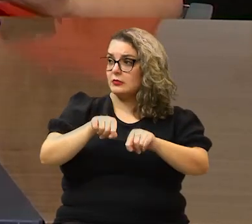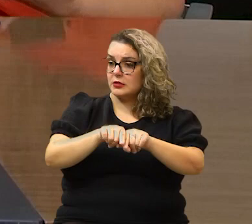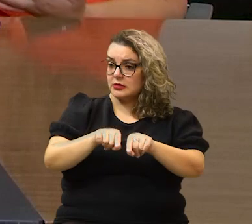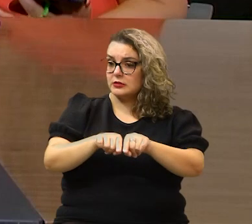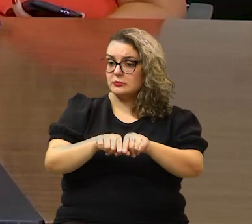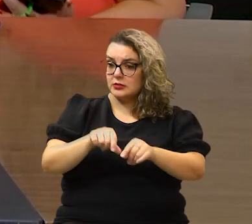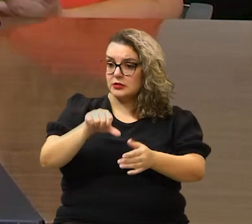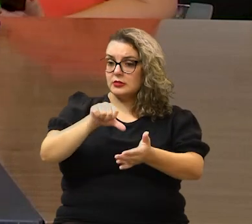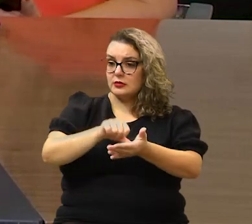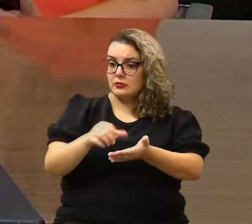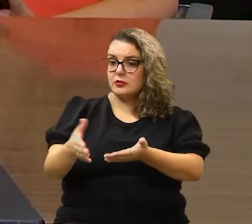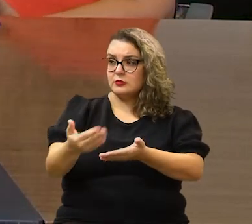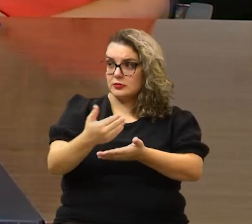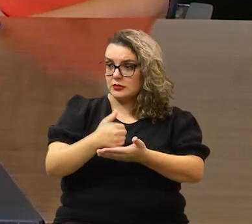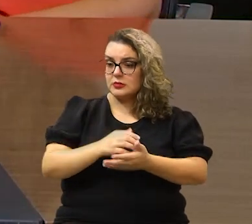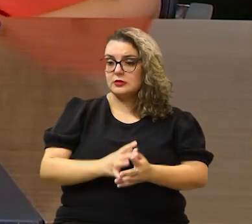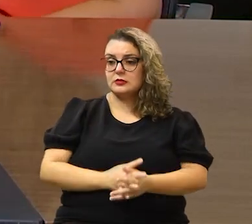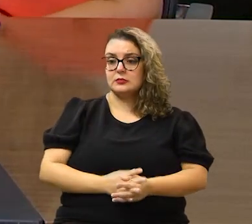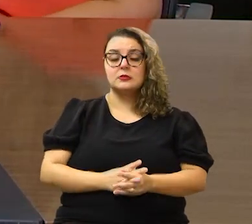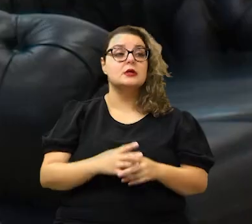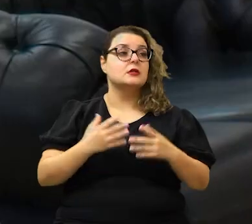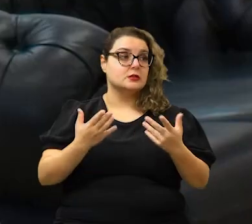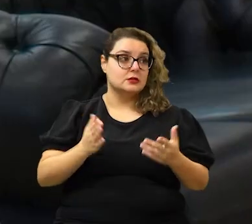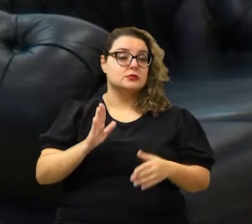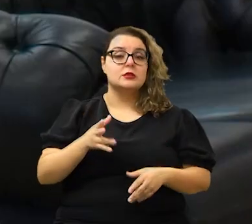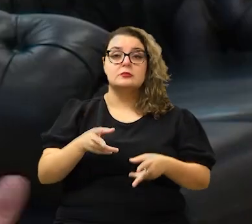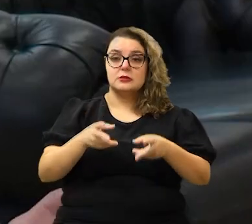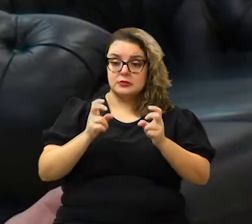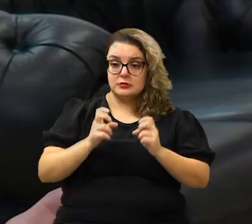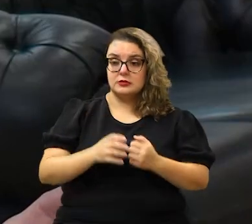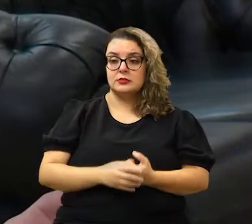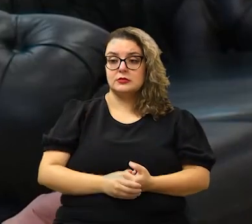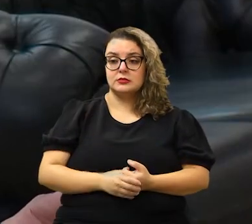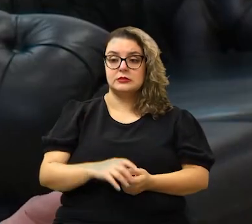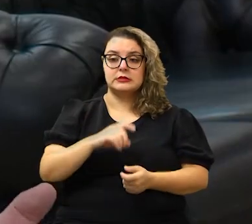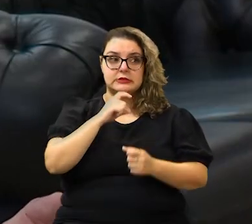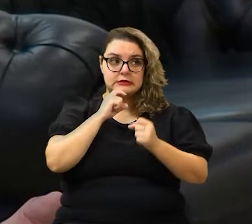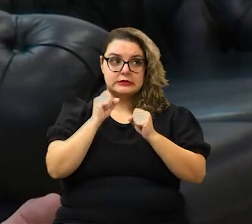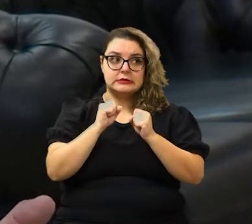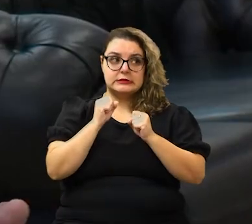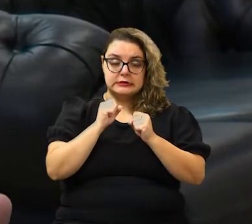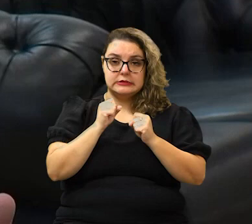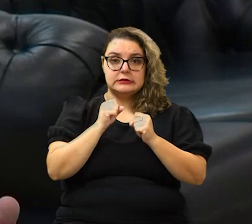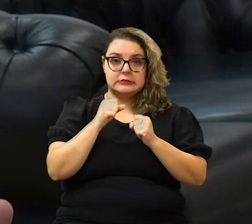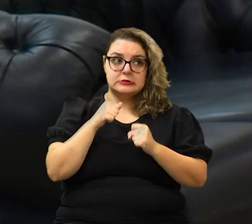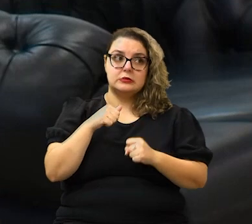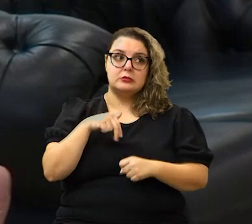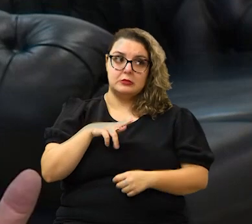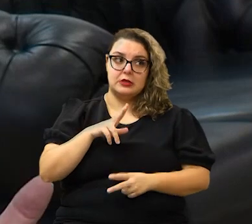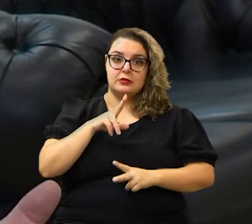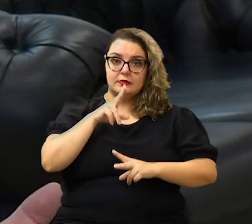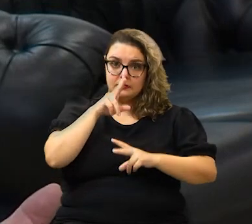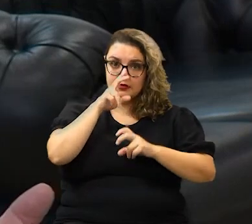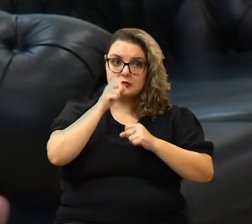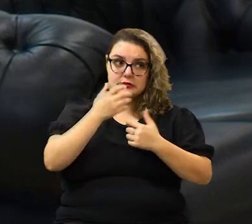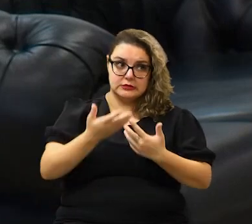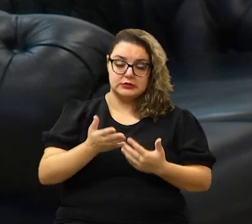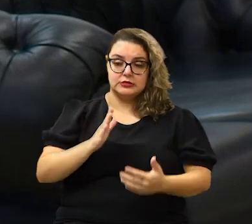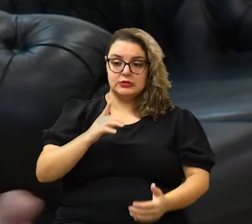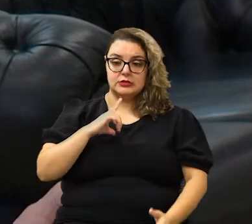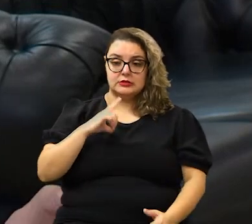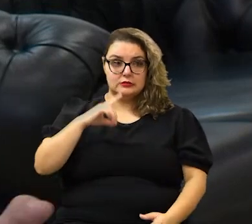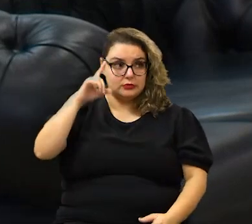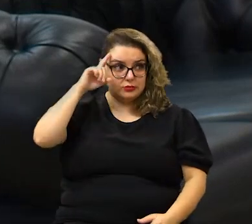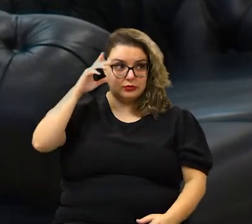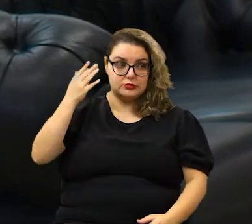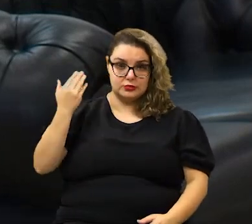Câmara também é um dos pontos de arrecadação. Então, a gente já percebeu que o inverno deve vir com maior rigor, né? A gente